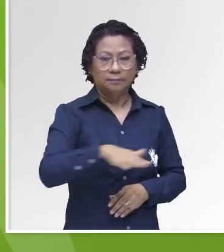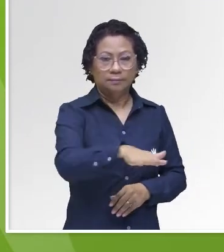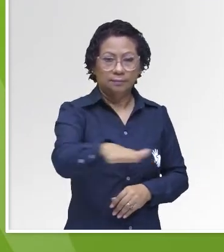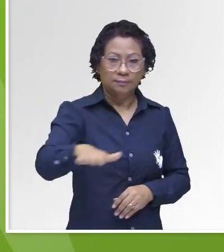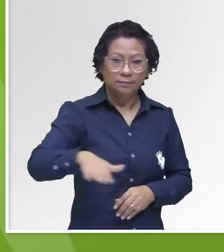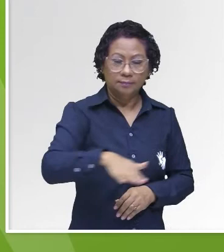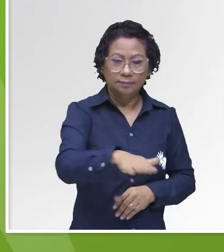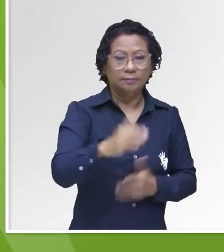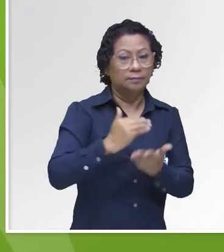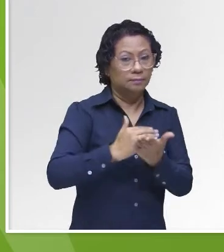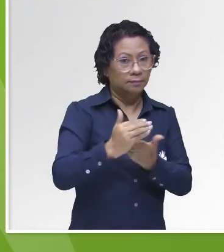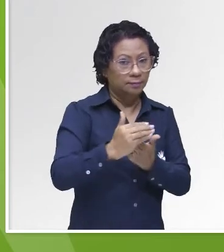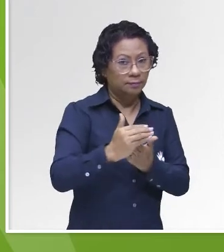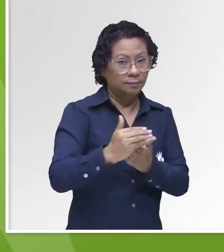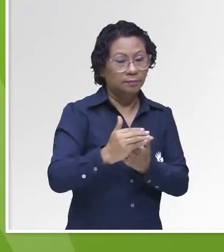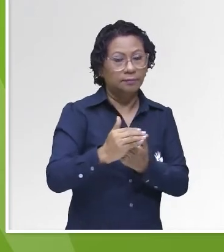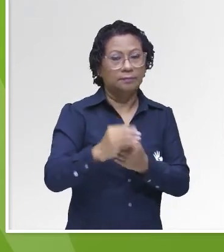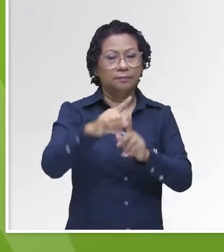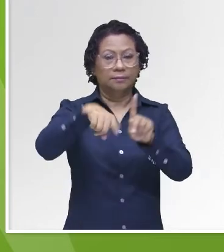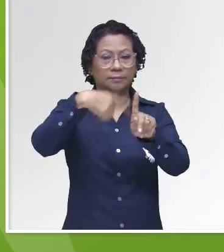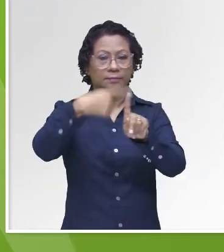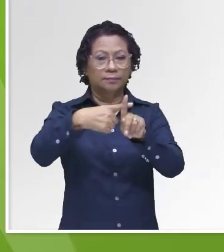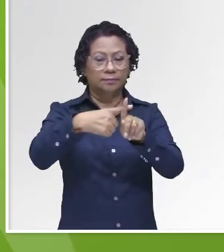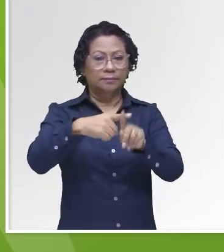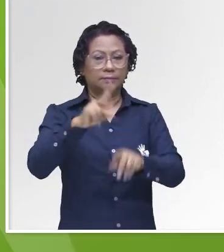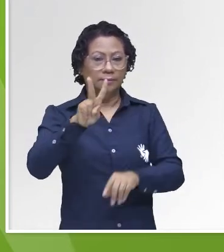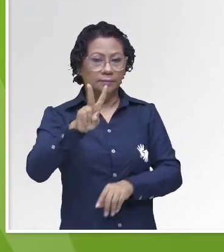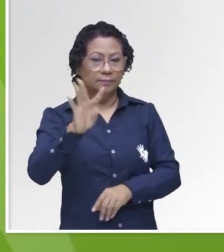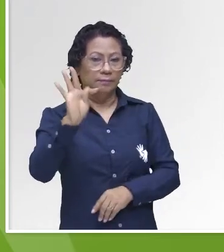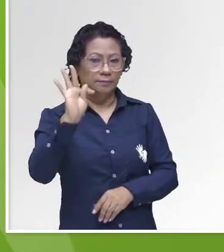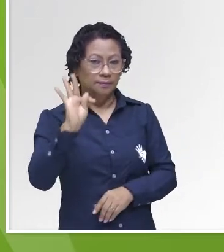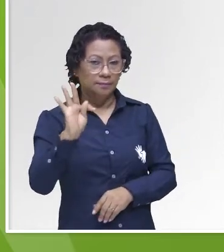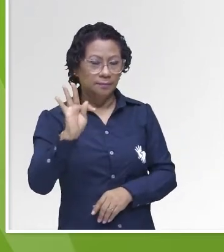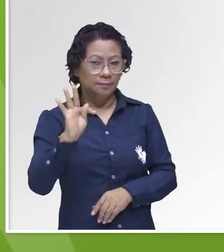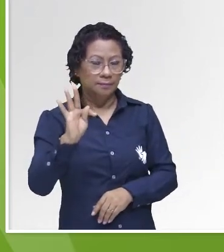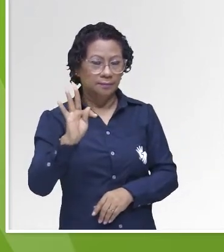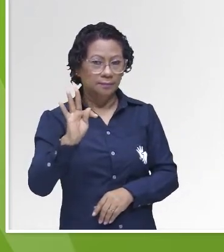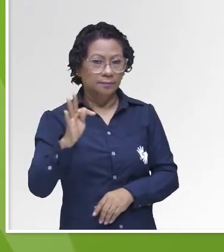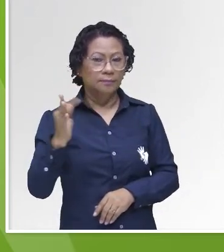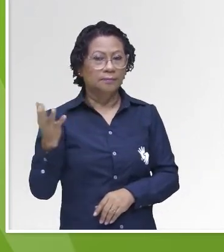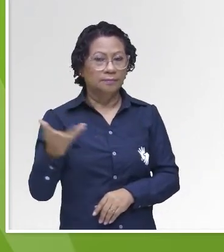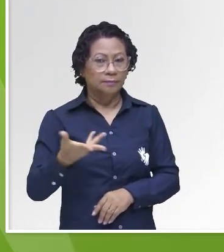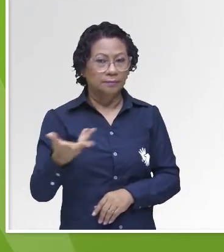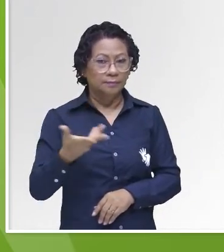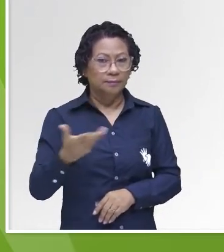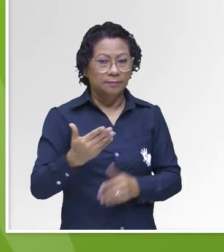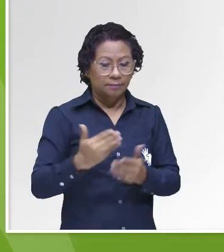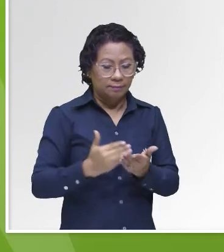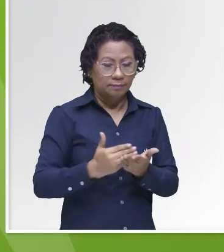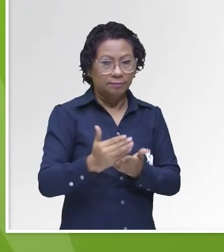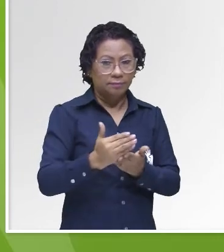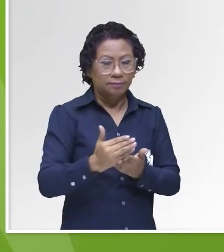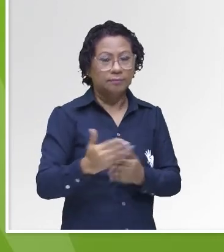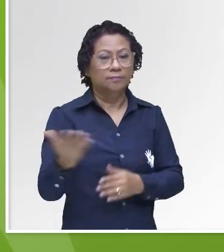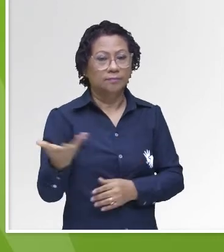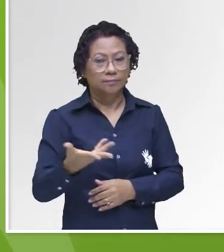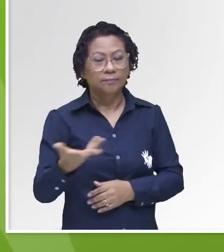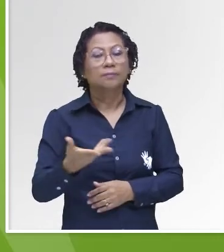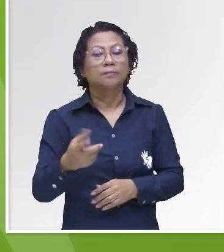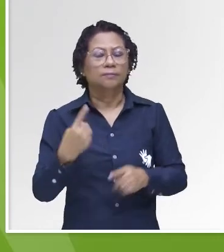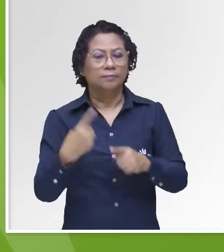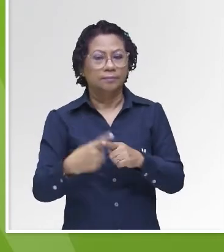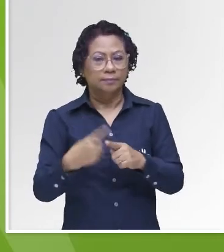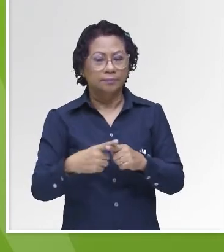espaço inicial. A velocidade aqui é a mesma coisa que a velocidade inicial do movimento, porque afinal ele só